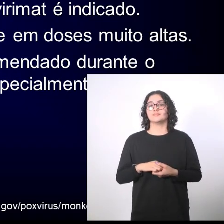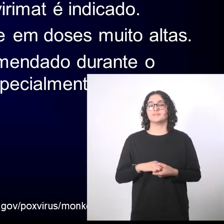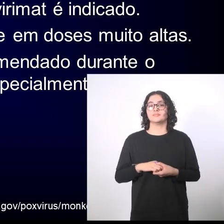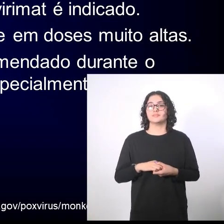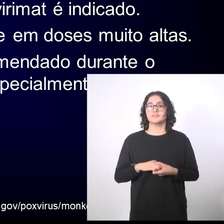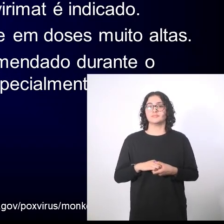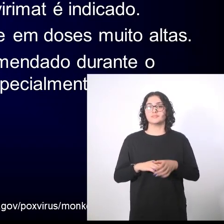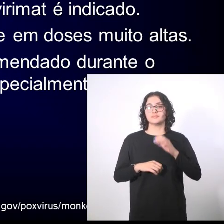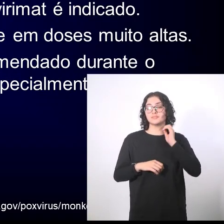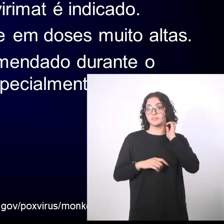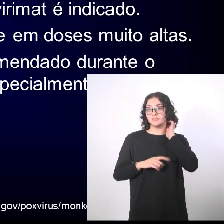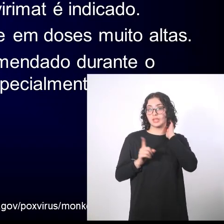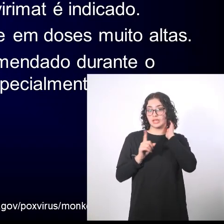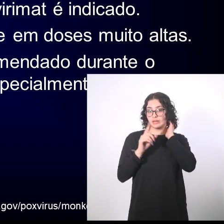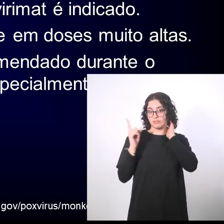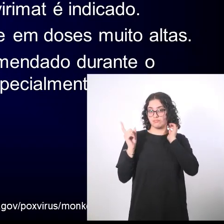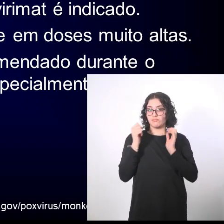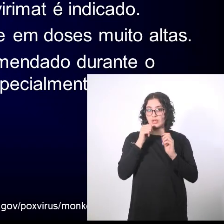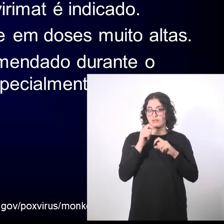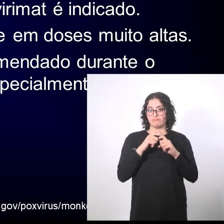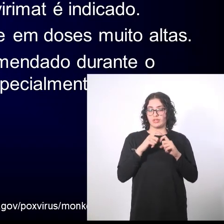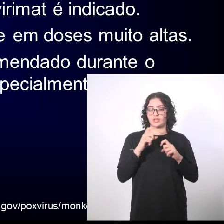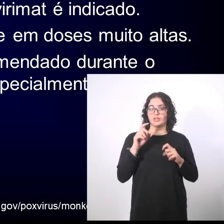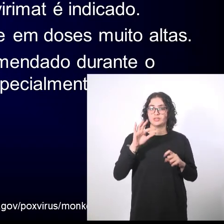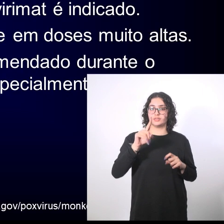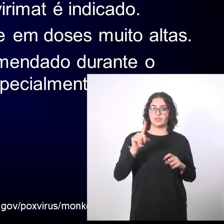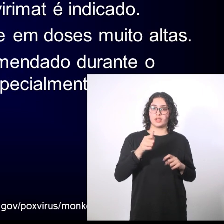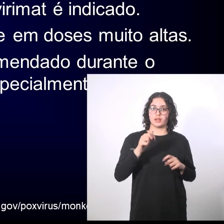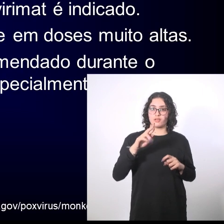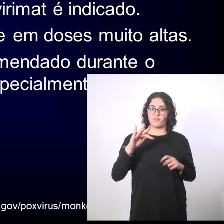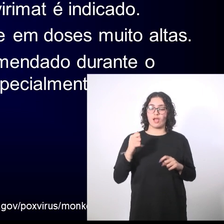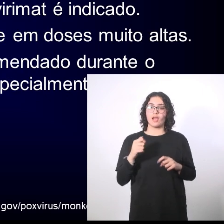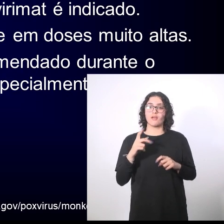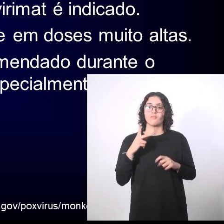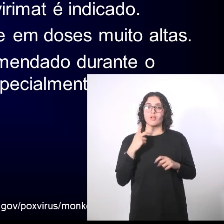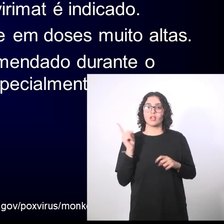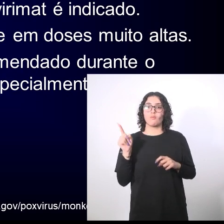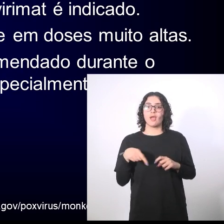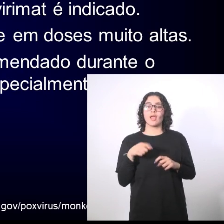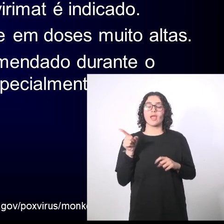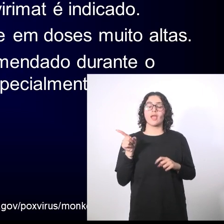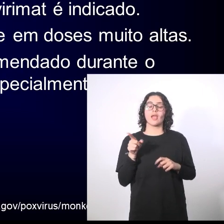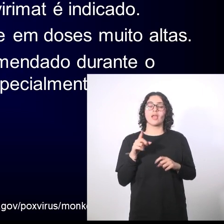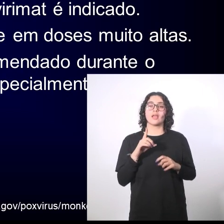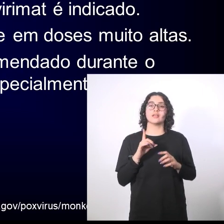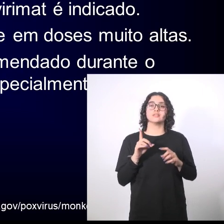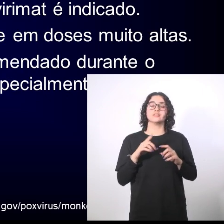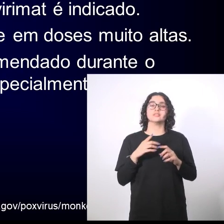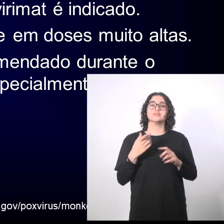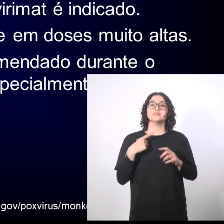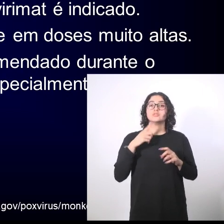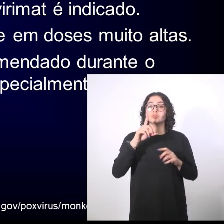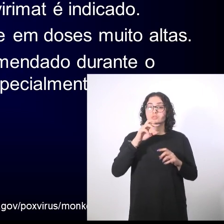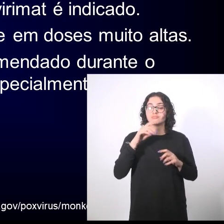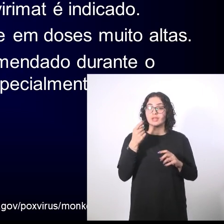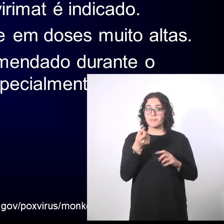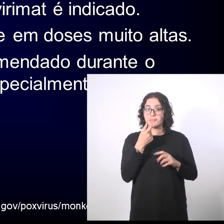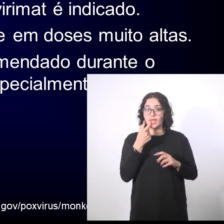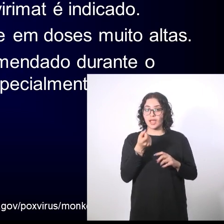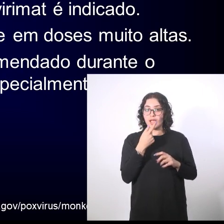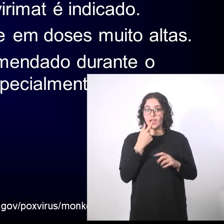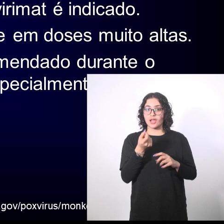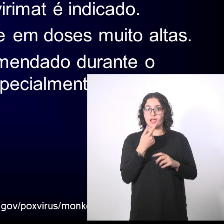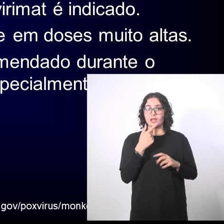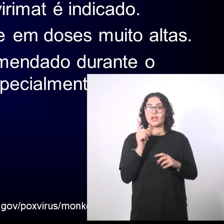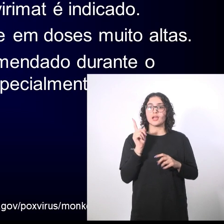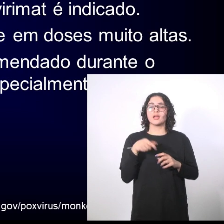Tecovirimat. A doutora Zarifa também já introduziu, lembrando que o tecovirimat não é uma droga específica para a monkeypox, é uma droga que